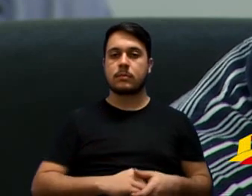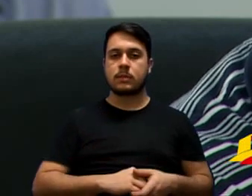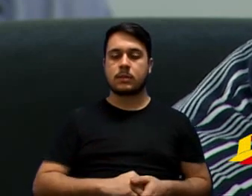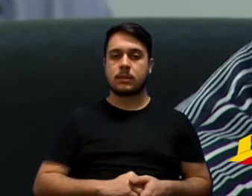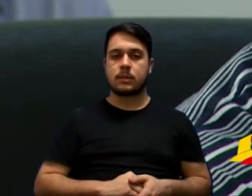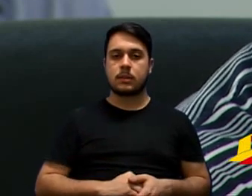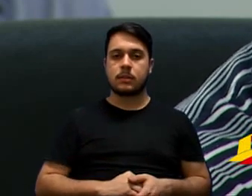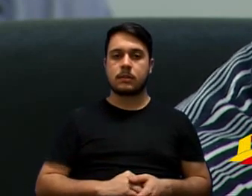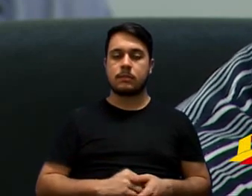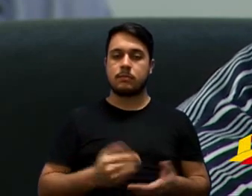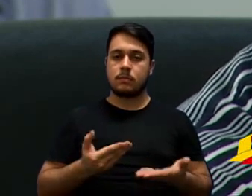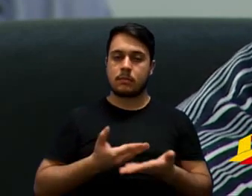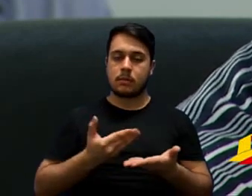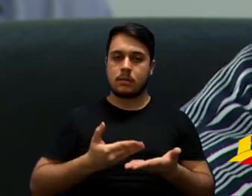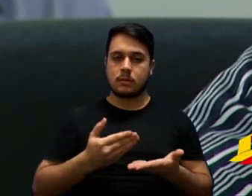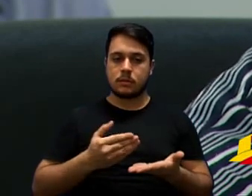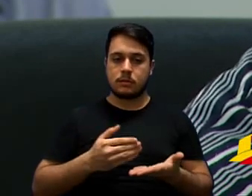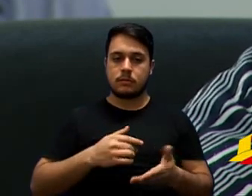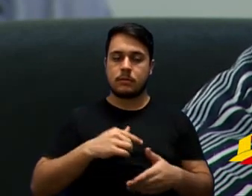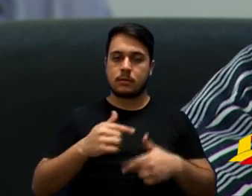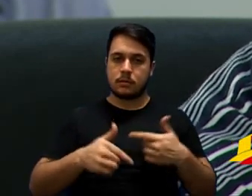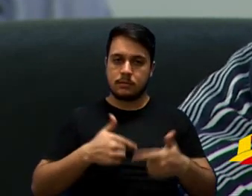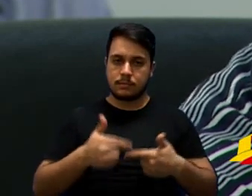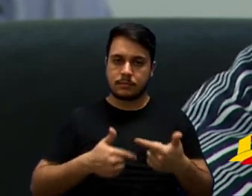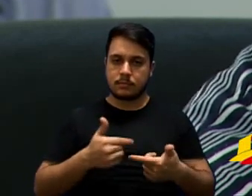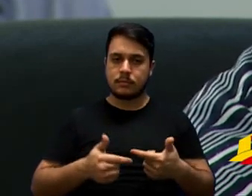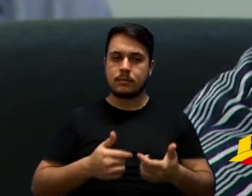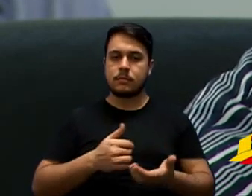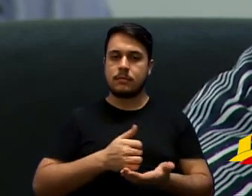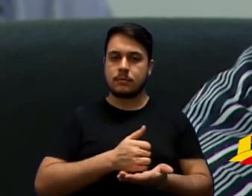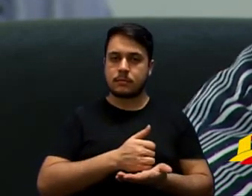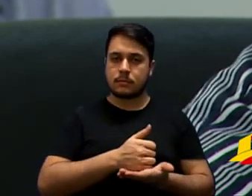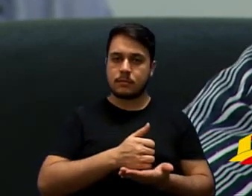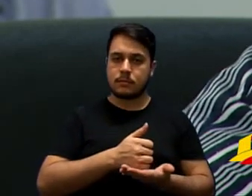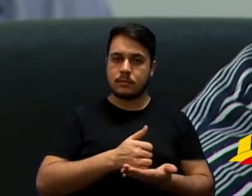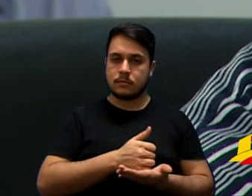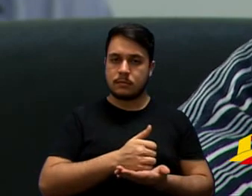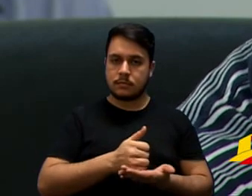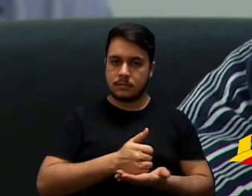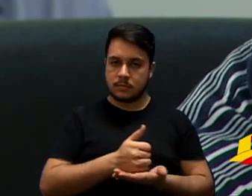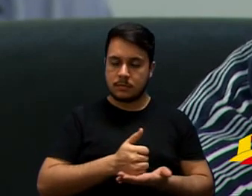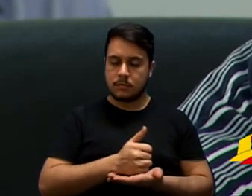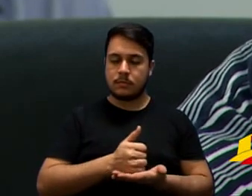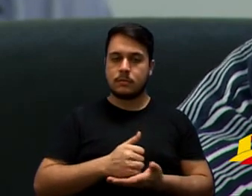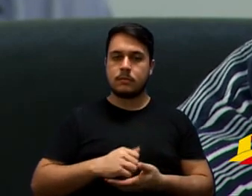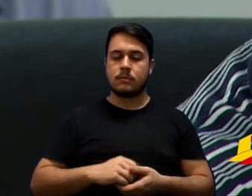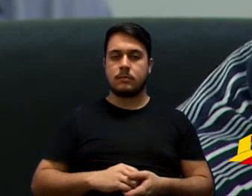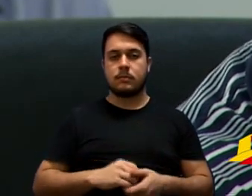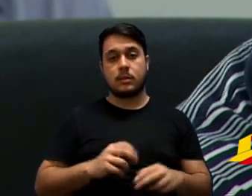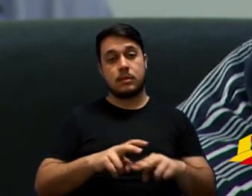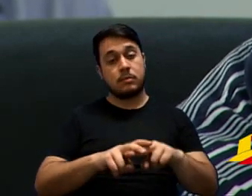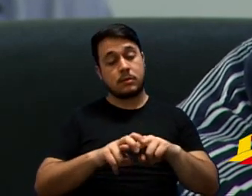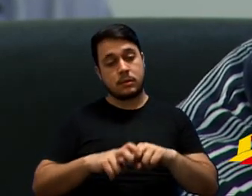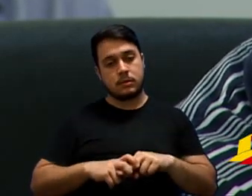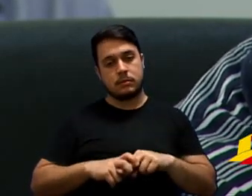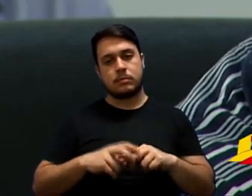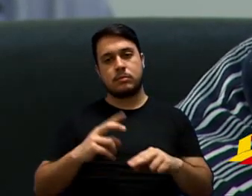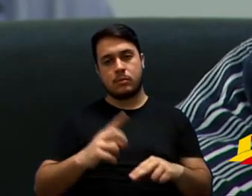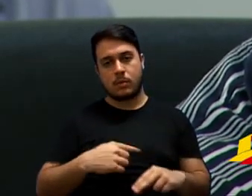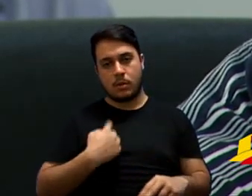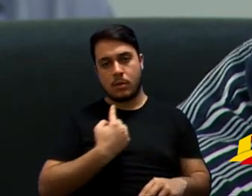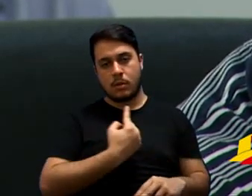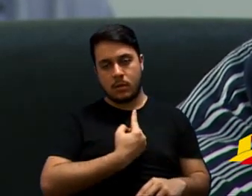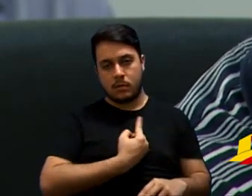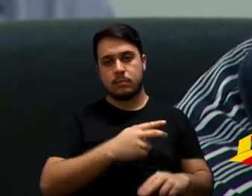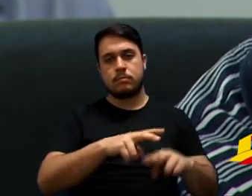gente é trabalha numa coisa mais básica neckel baixo impacto por conta disso que a gente eventualmente é obrigado a mandar pela